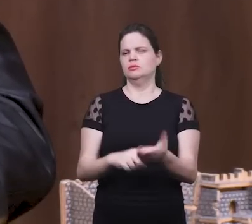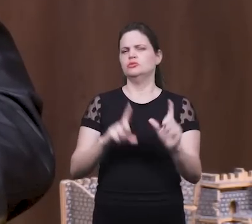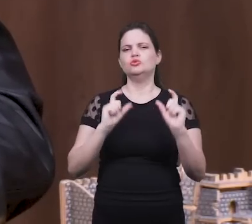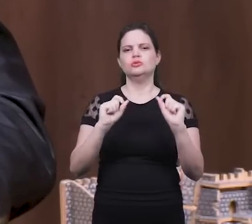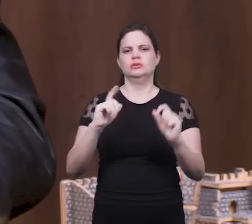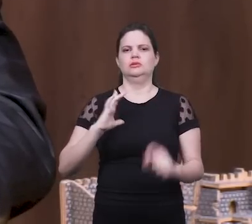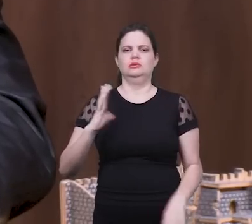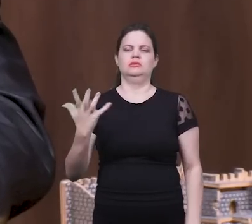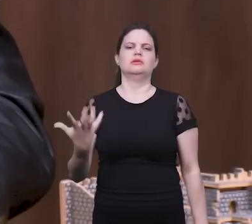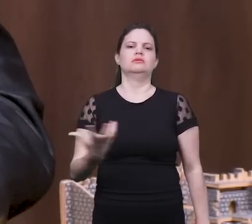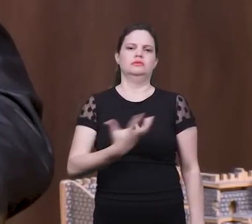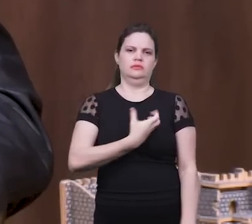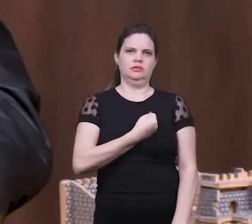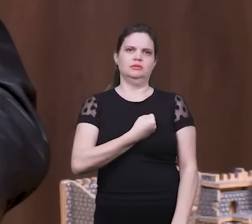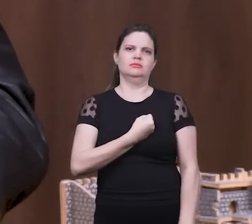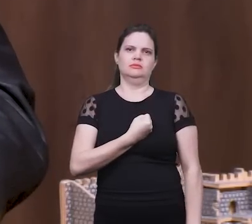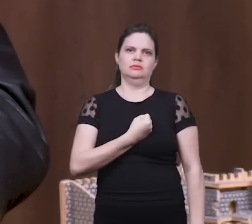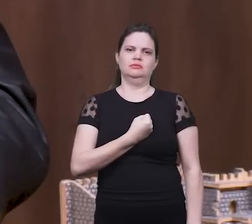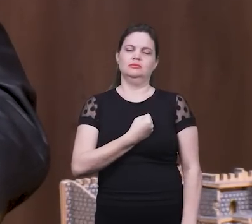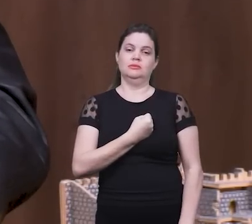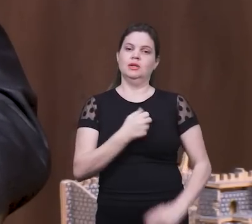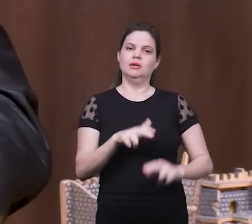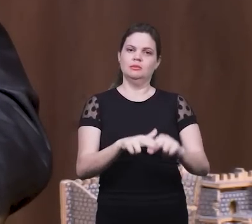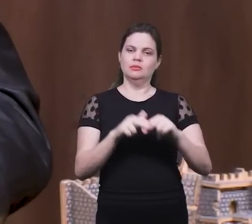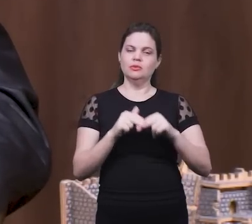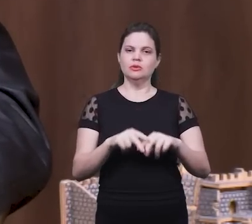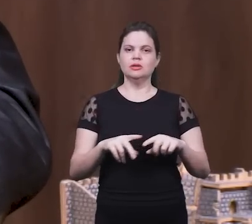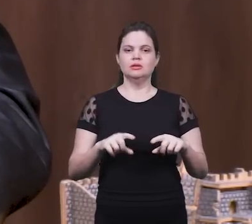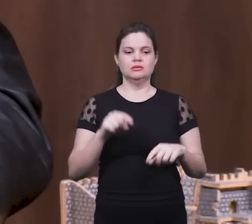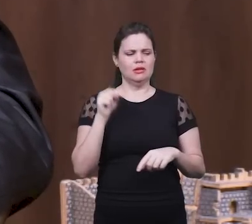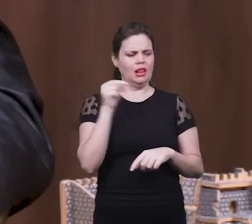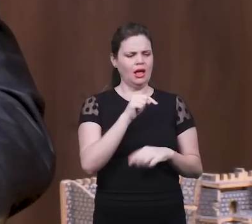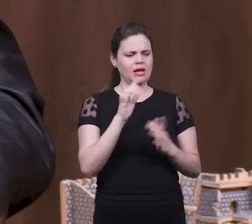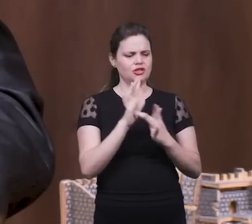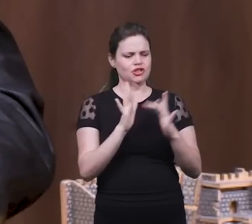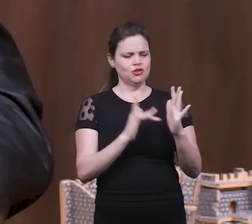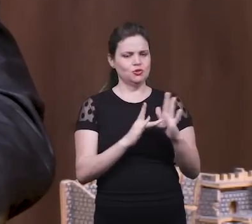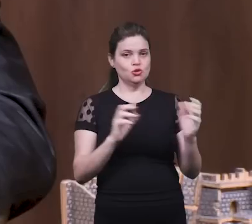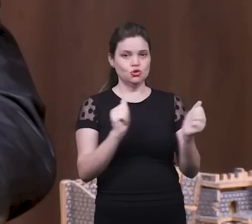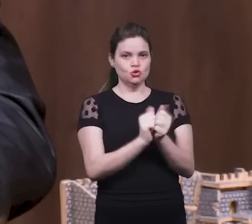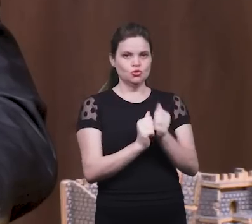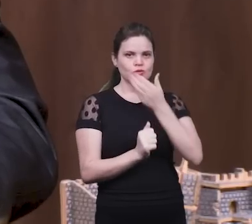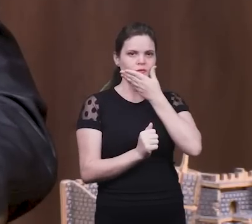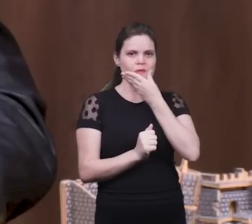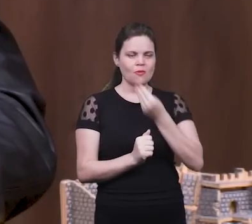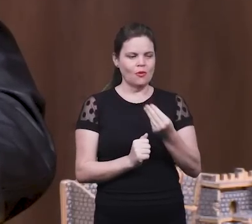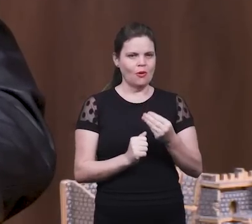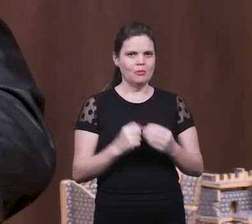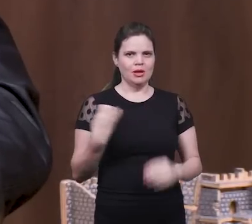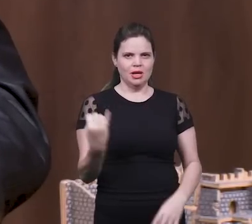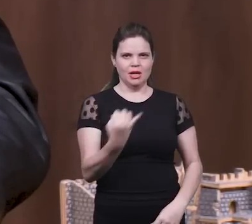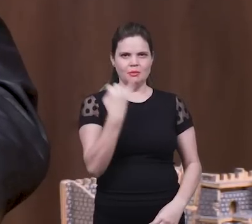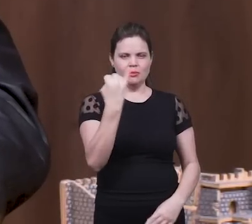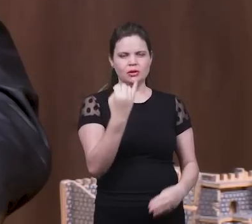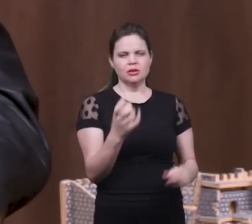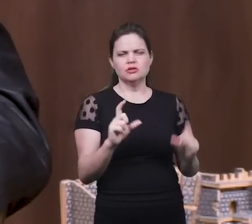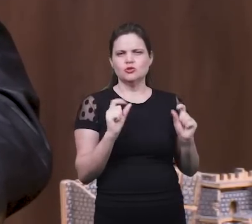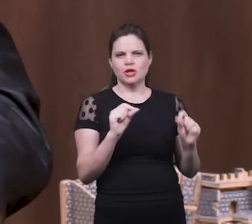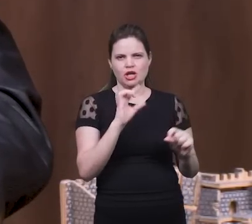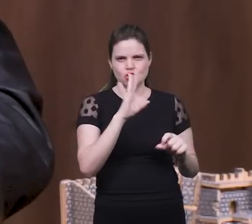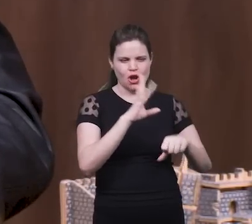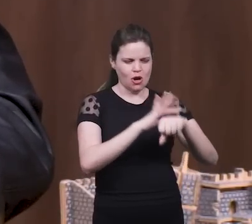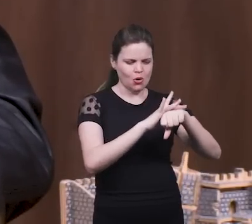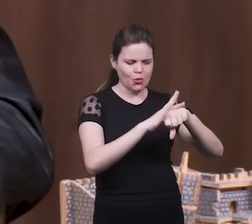salvação. A importância do Senhor ali não era só curá-lo da sua